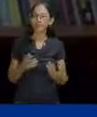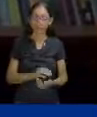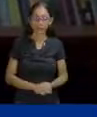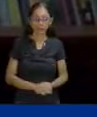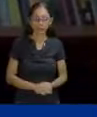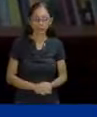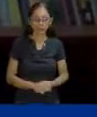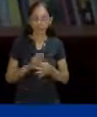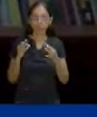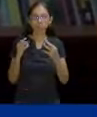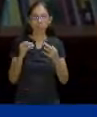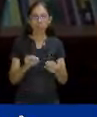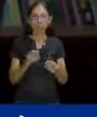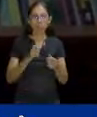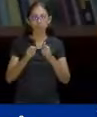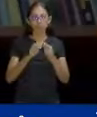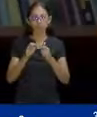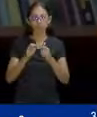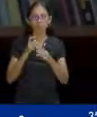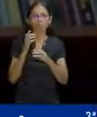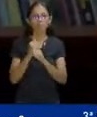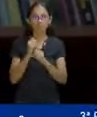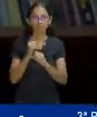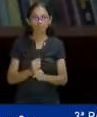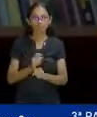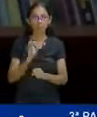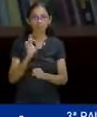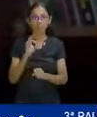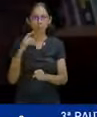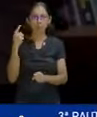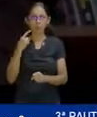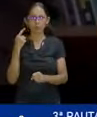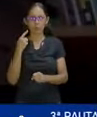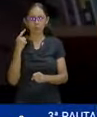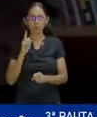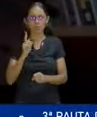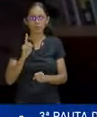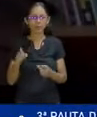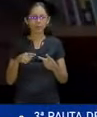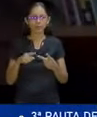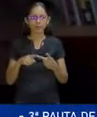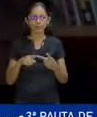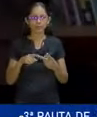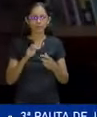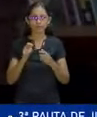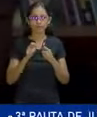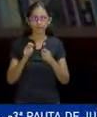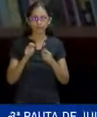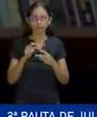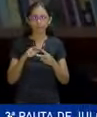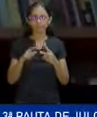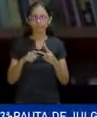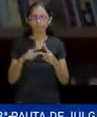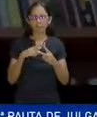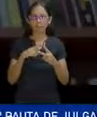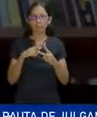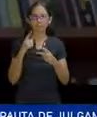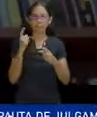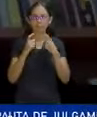os prestadores de conta, não só de escritório de advocacia e de escritório de contabilidade. Então,